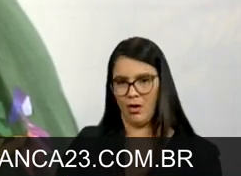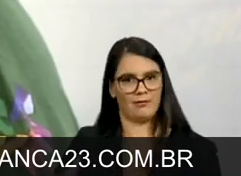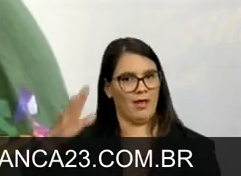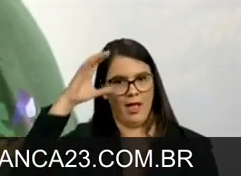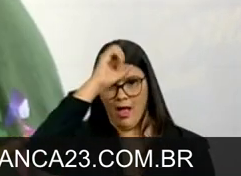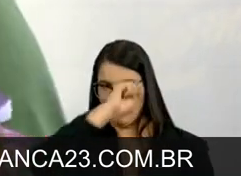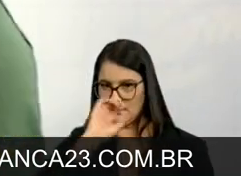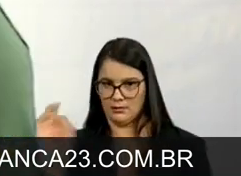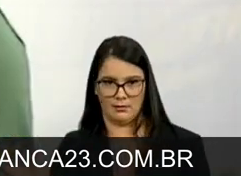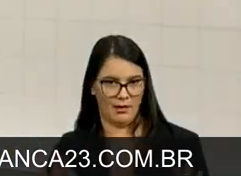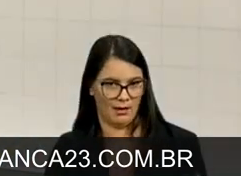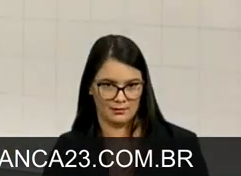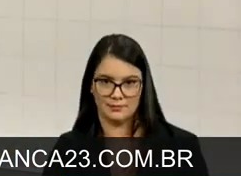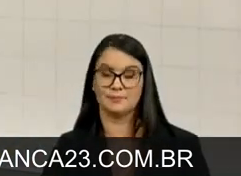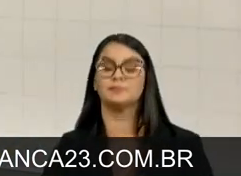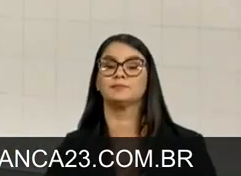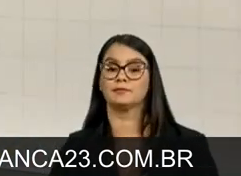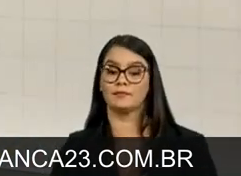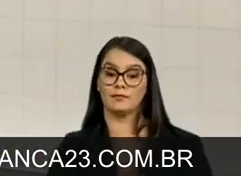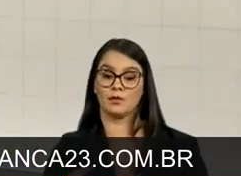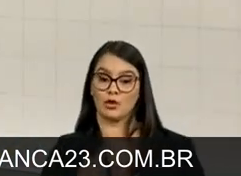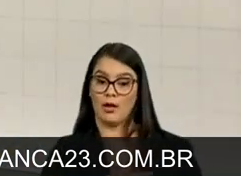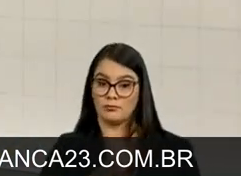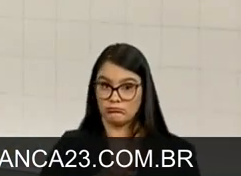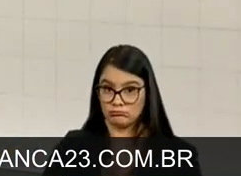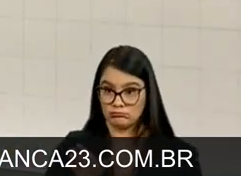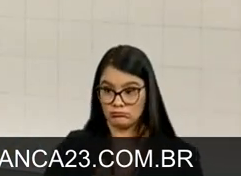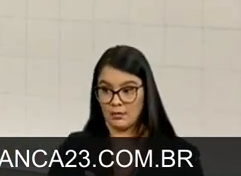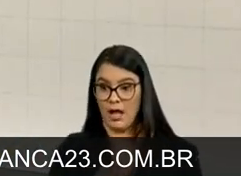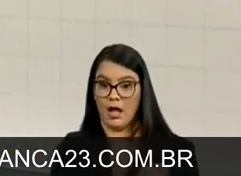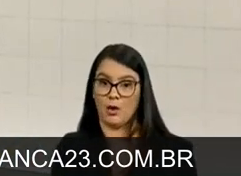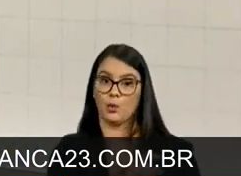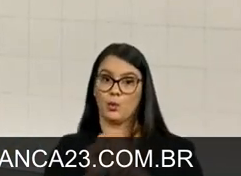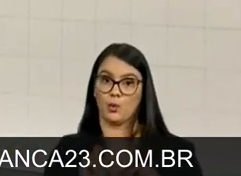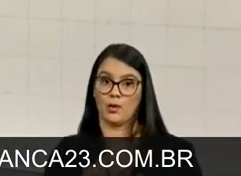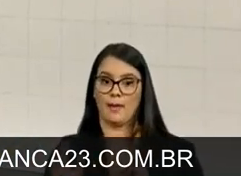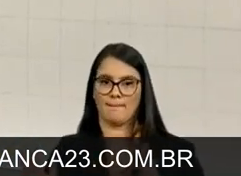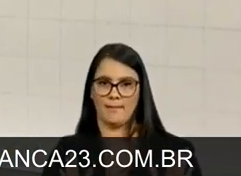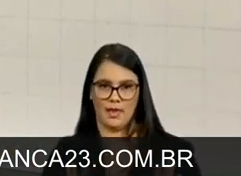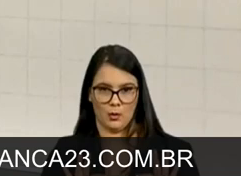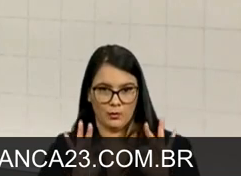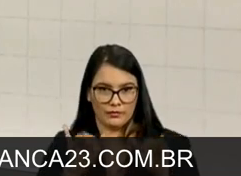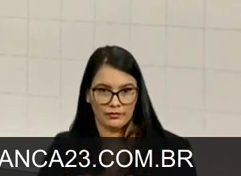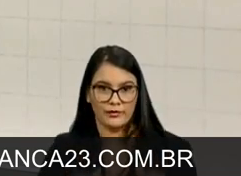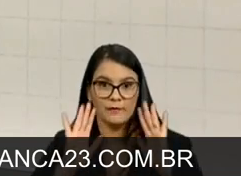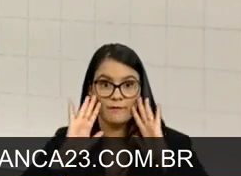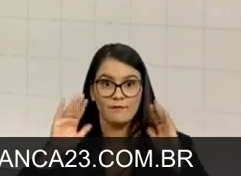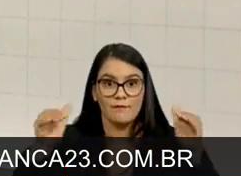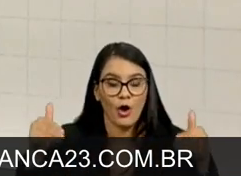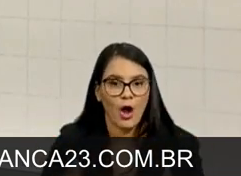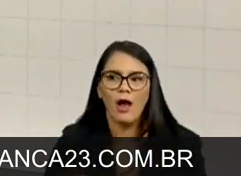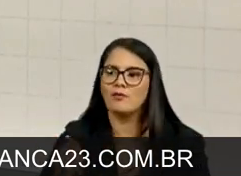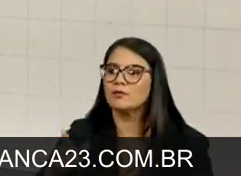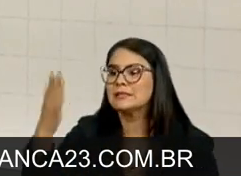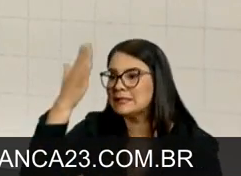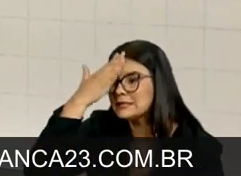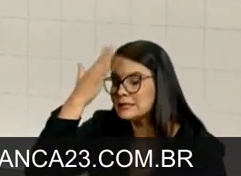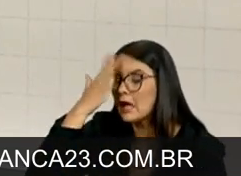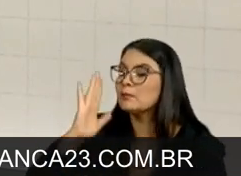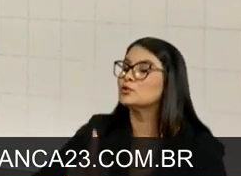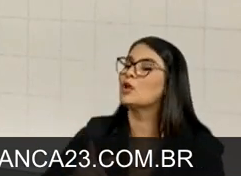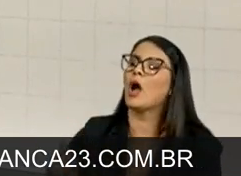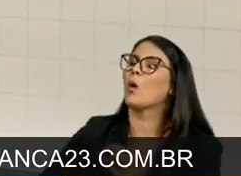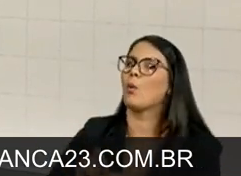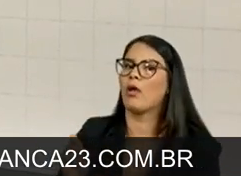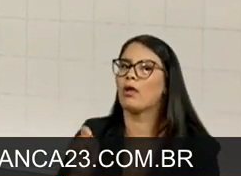aprender informações novas. A gente sempre aconselha aos alunos a, nesta reta final, focar naquilo que ele já sabe